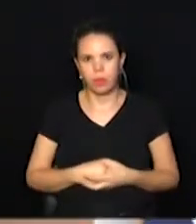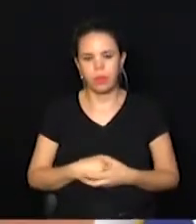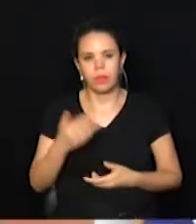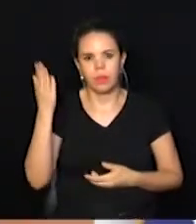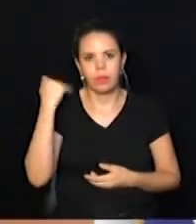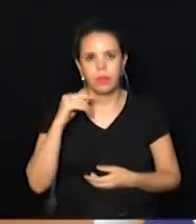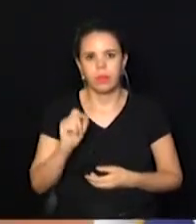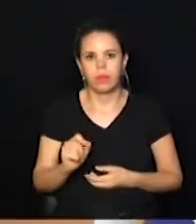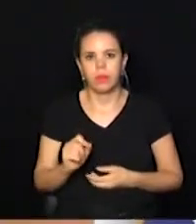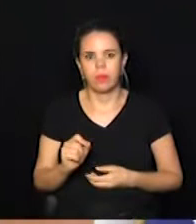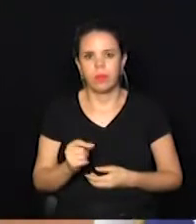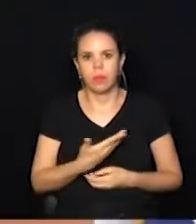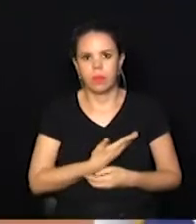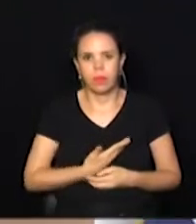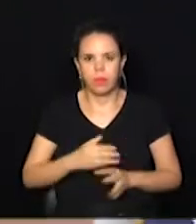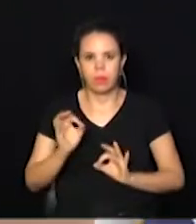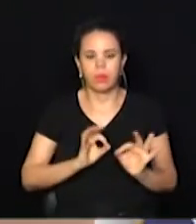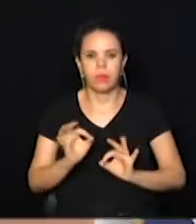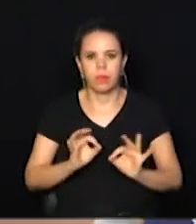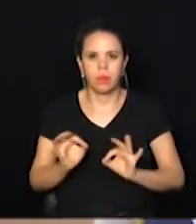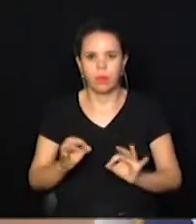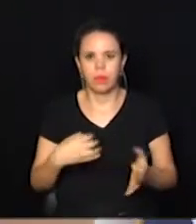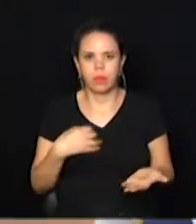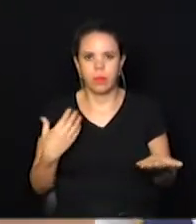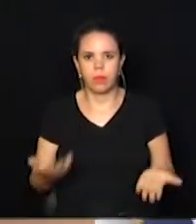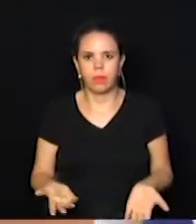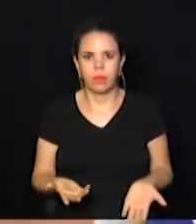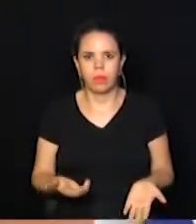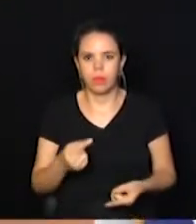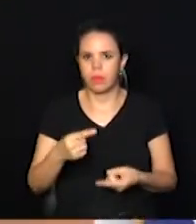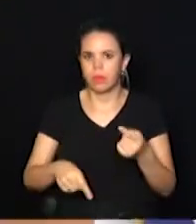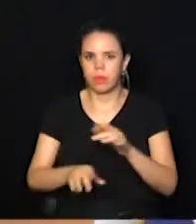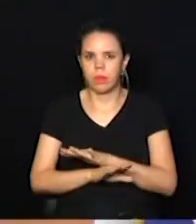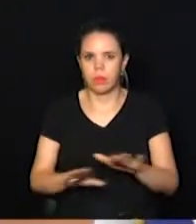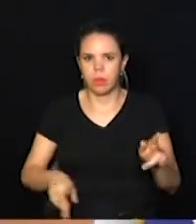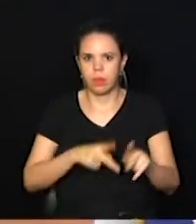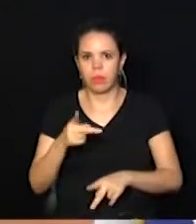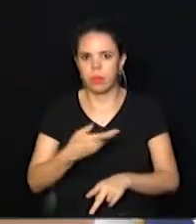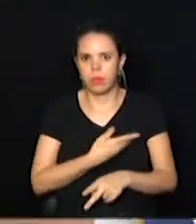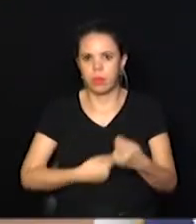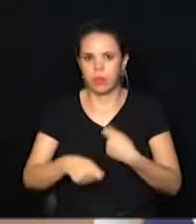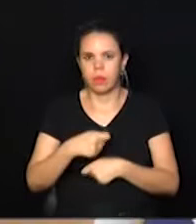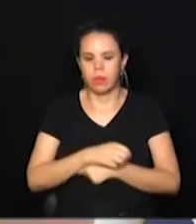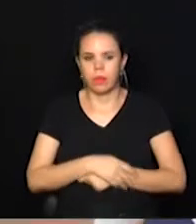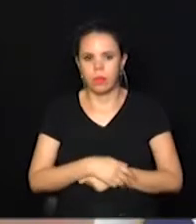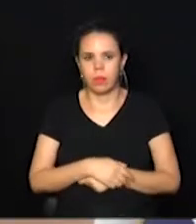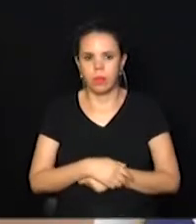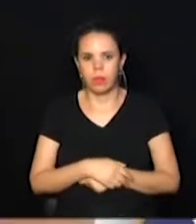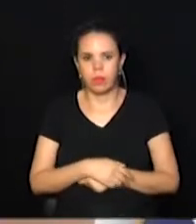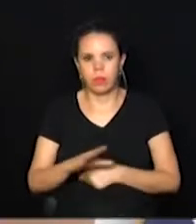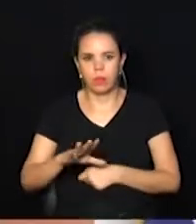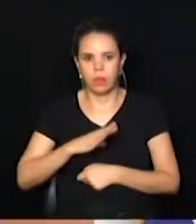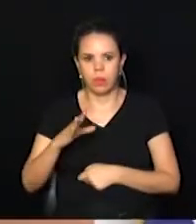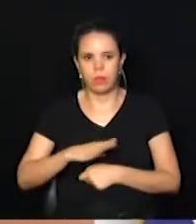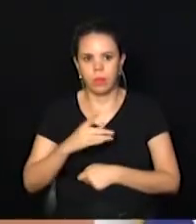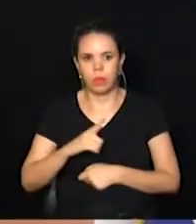sabe que o Estado está organizado de tal maneira para não deixar o povo governar. Então, essa ousadia que nós